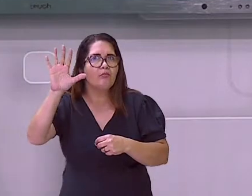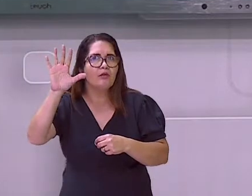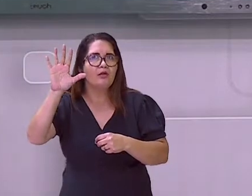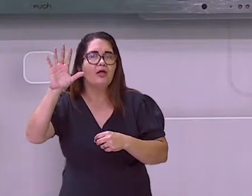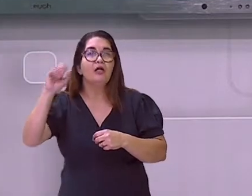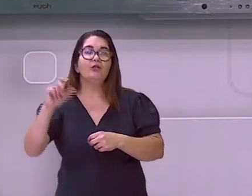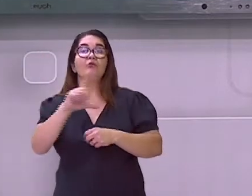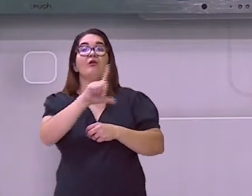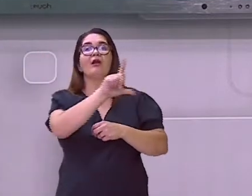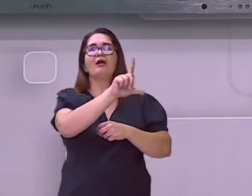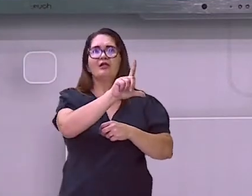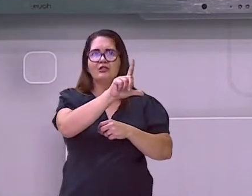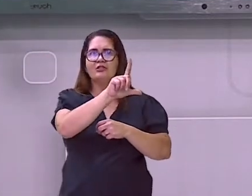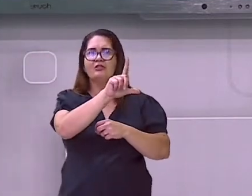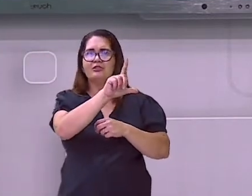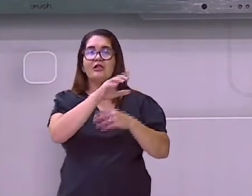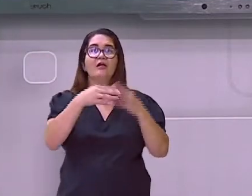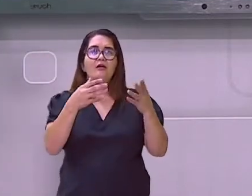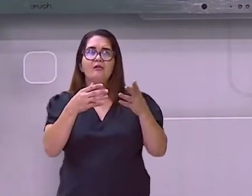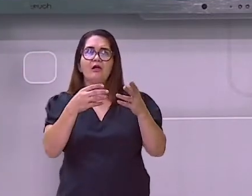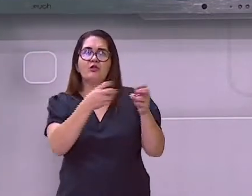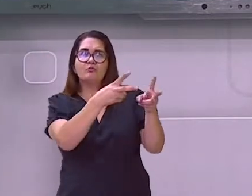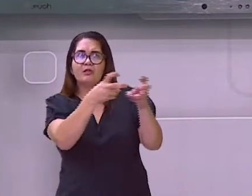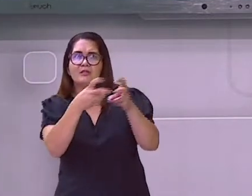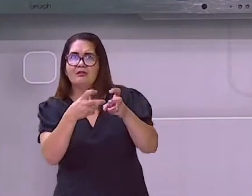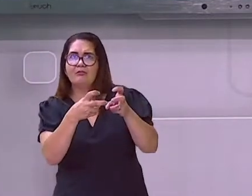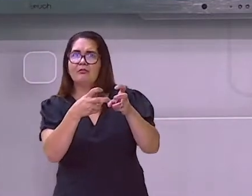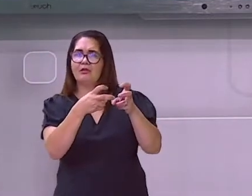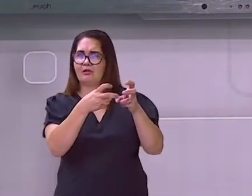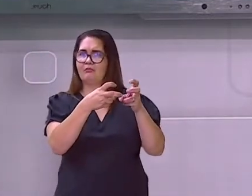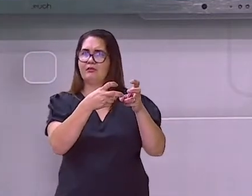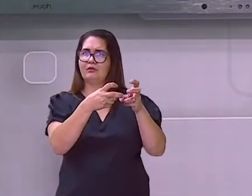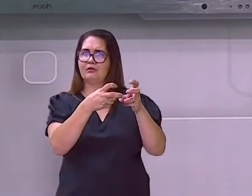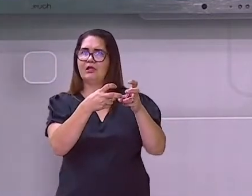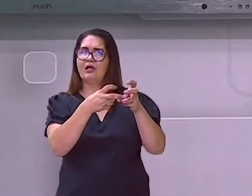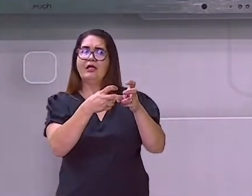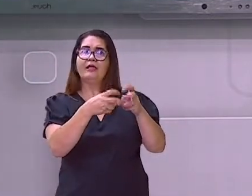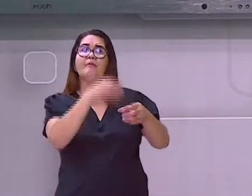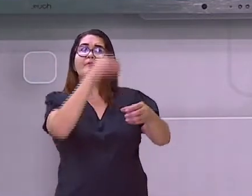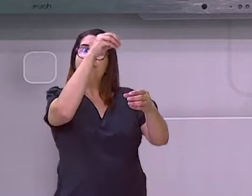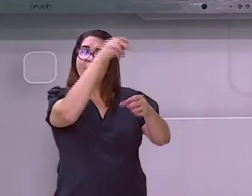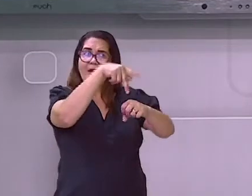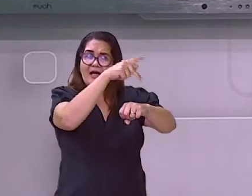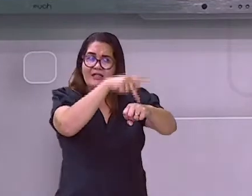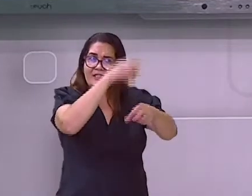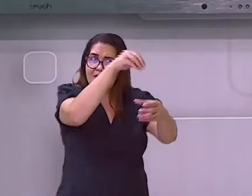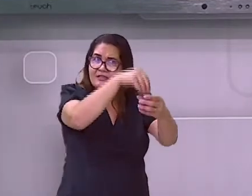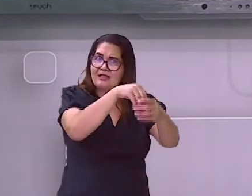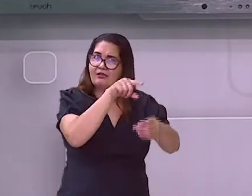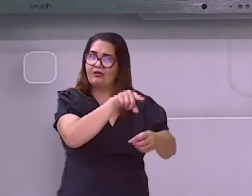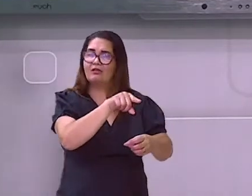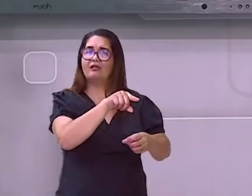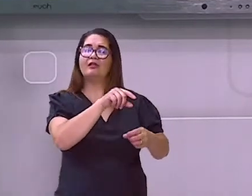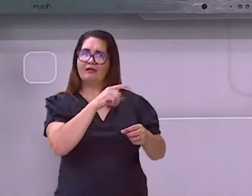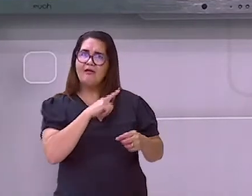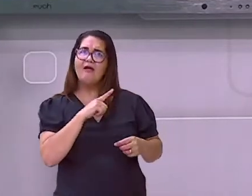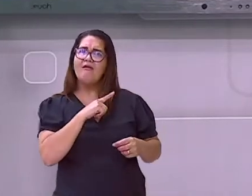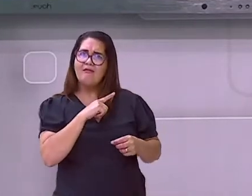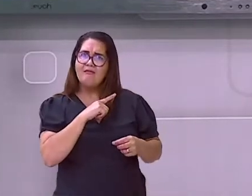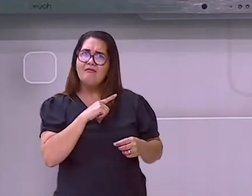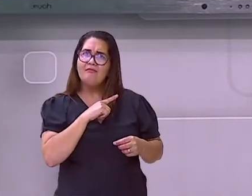Tá? Países como a Albânia. Então, existem diferenças gritantes